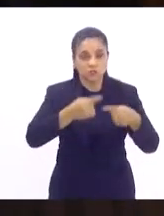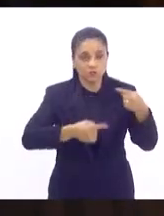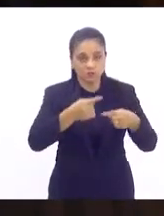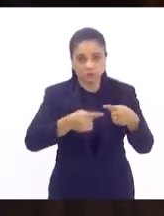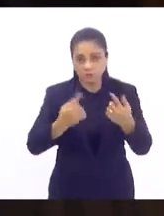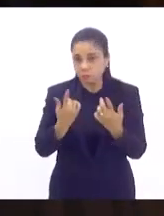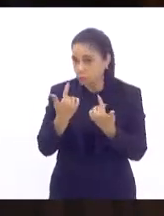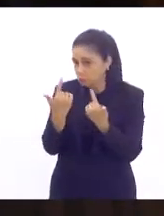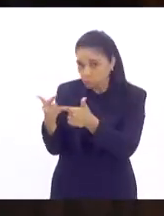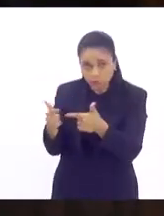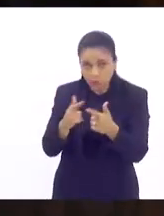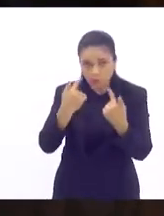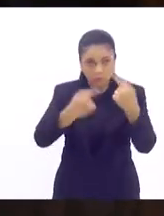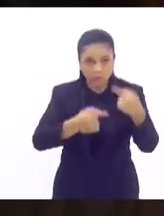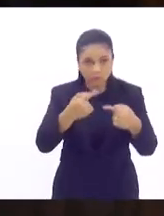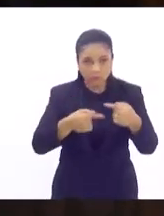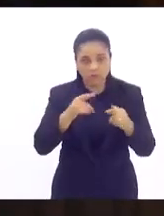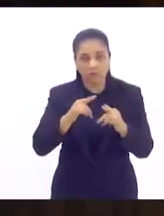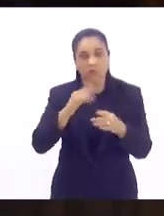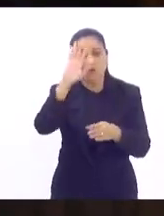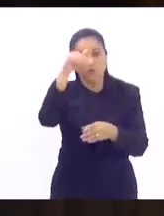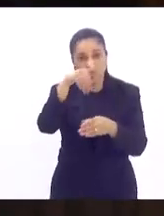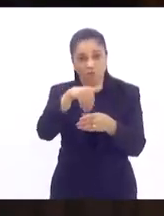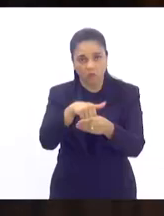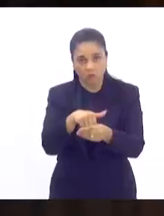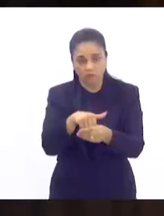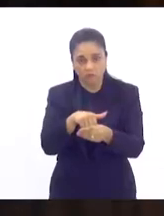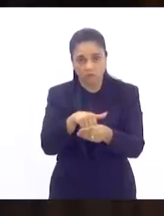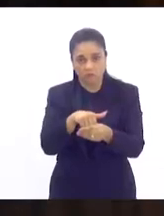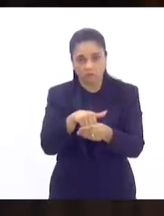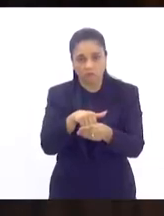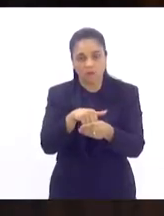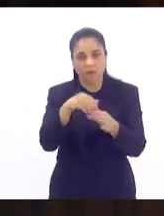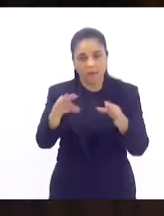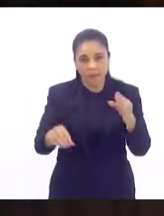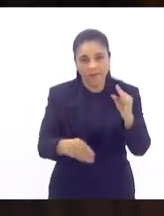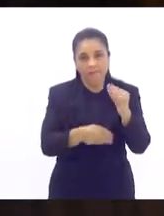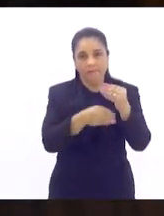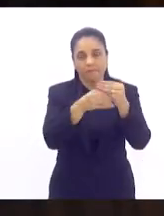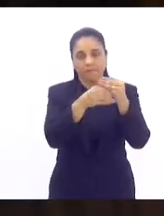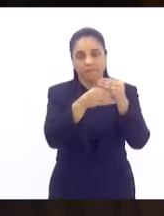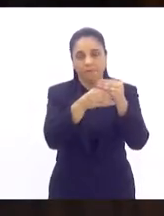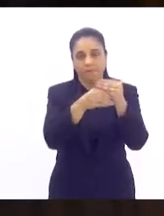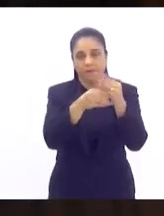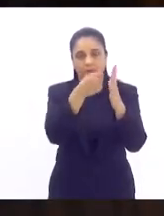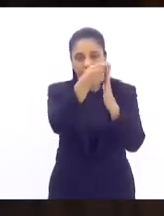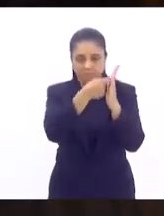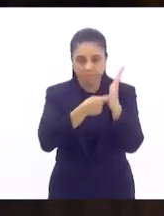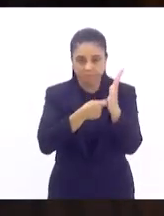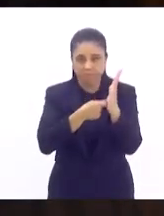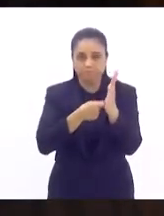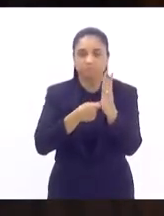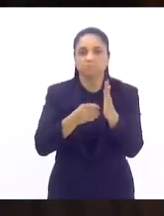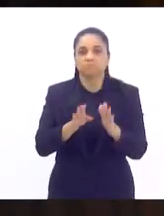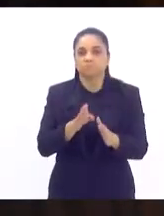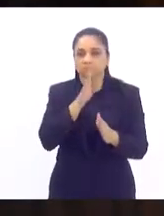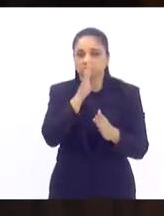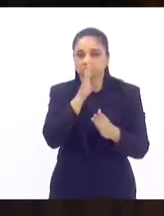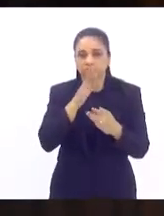havendo o que queira discutir, em votação, a emenda de redação. Os senhores que aprovam, permaneçam como estão.